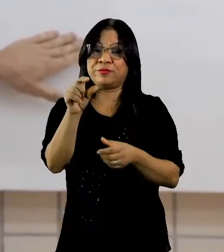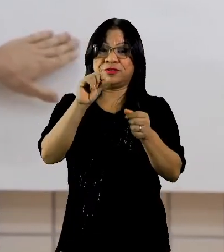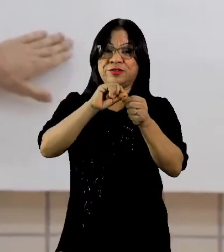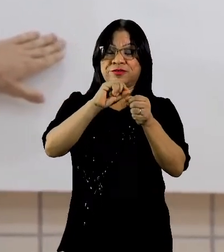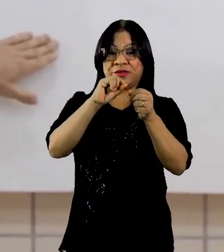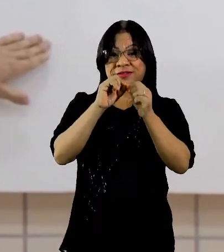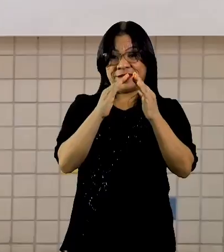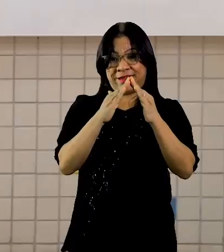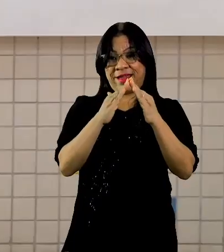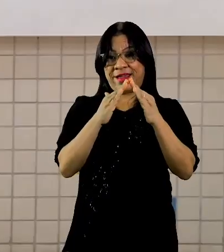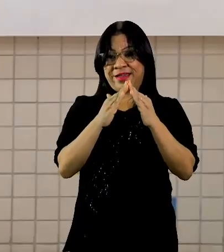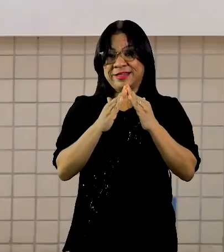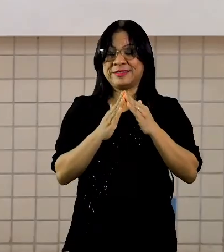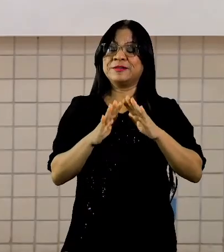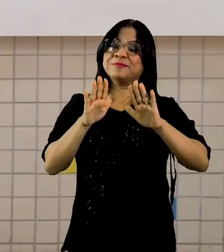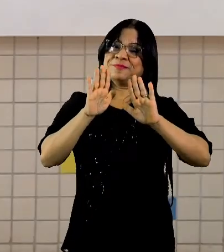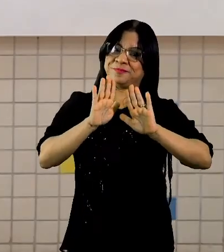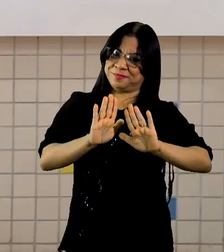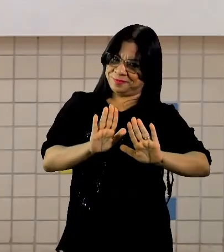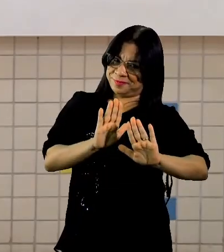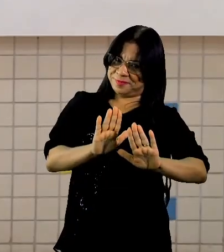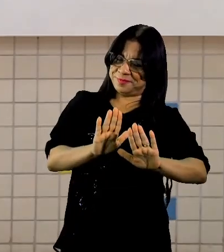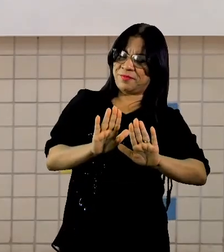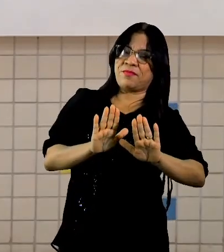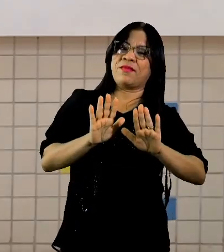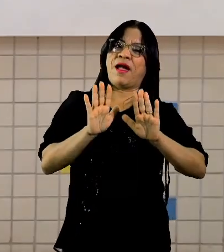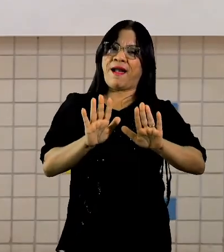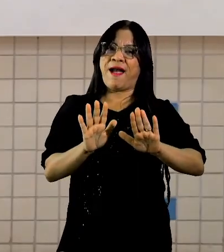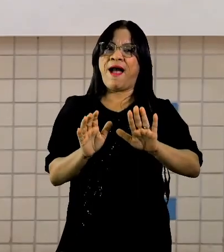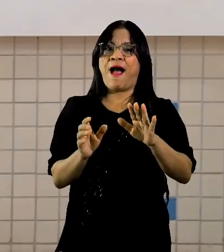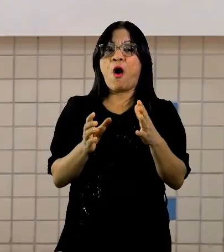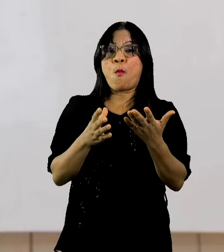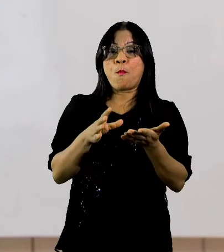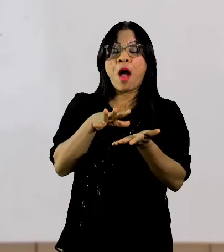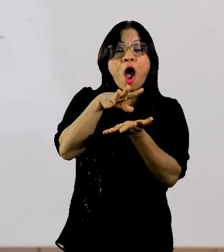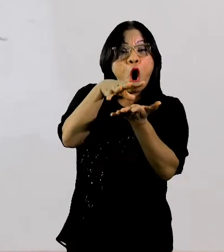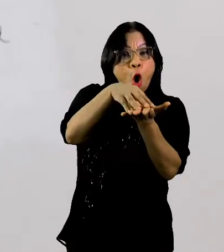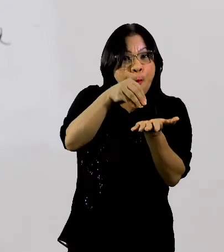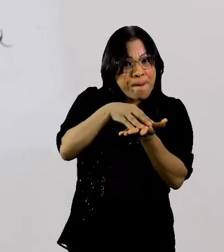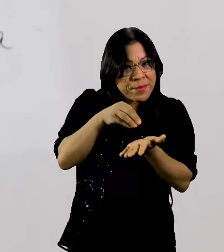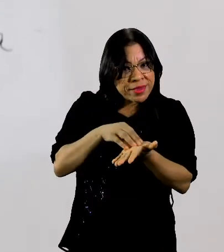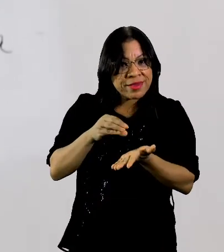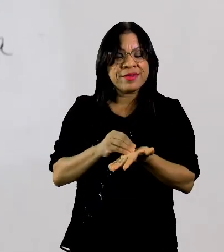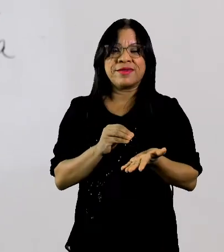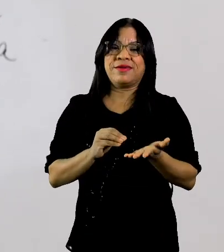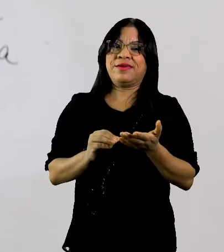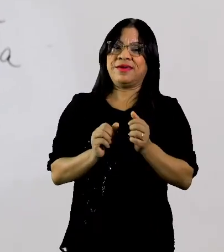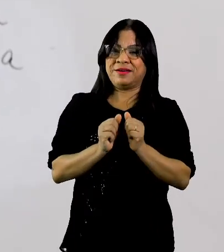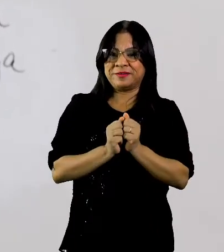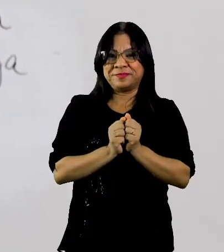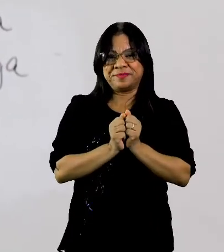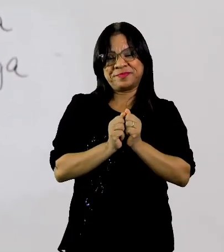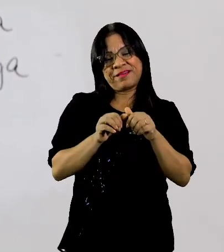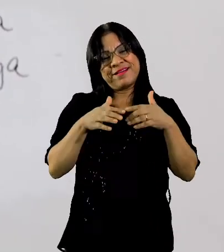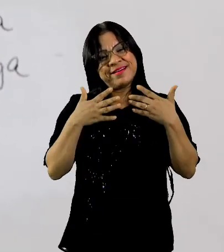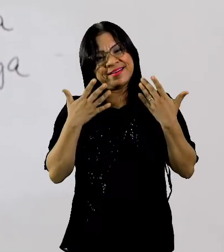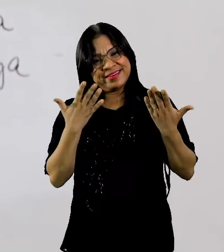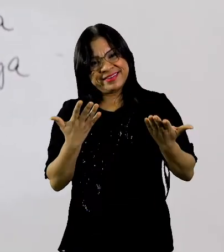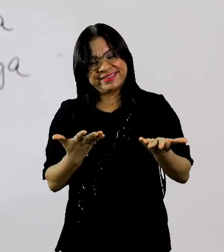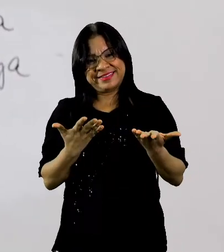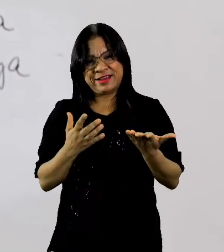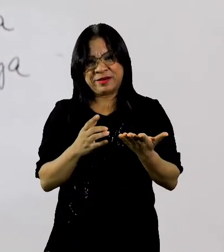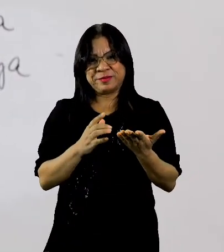exercício, dá uma pausa no vídeo, copia no caderno e tenta resolver, tá bom? Então, pessoal, nós finalizamos